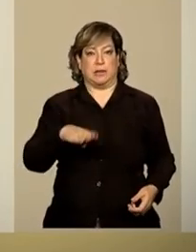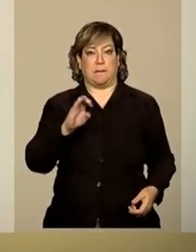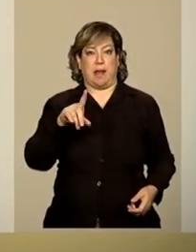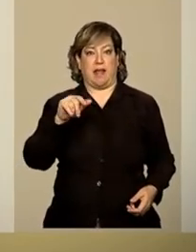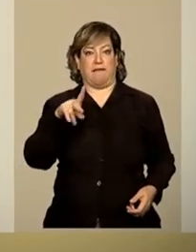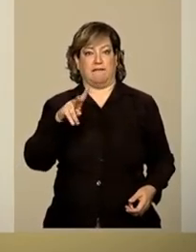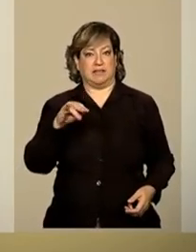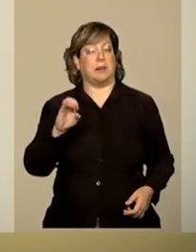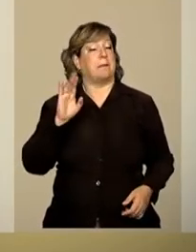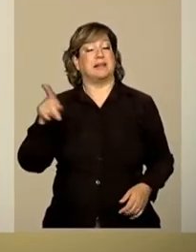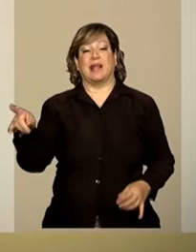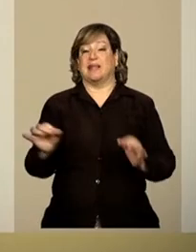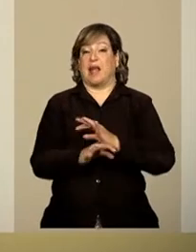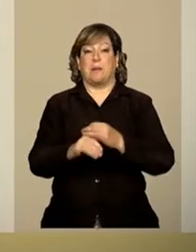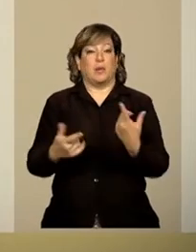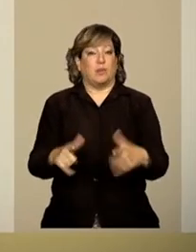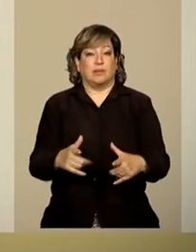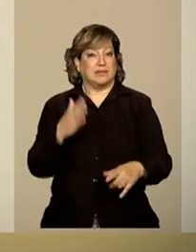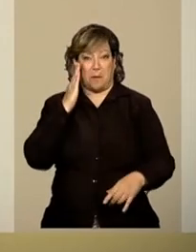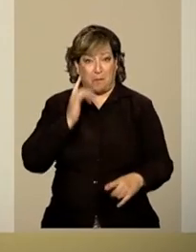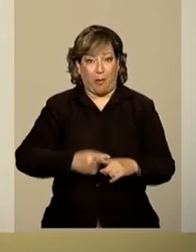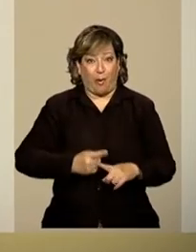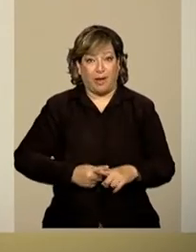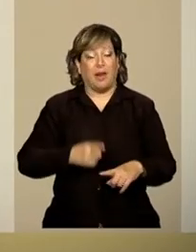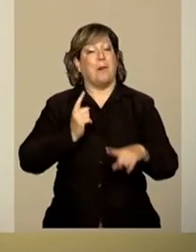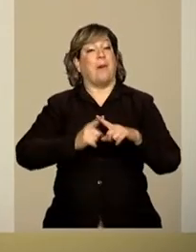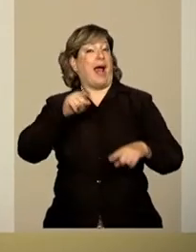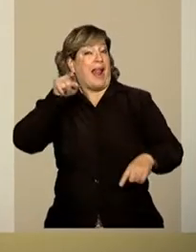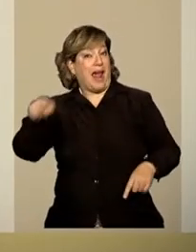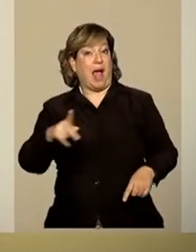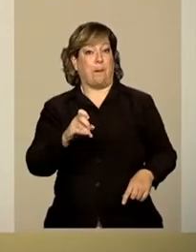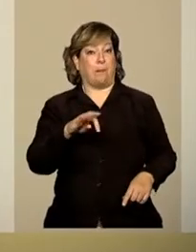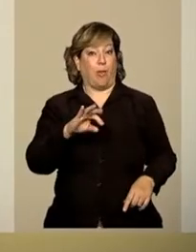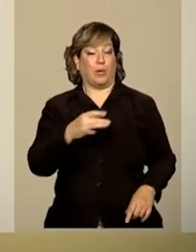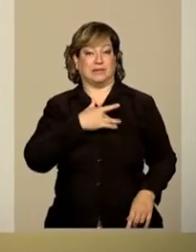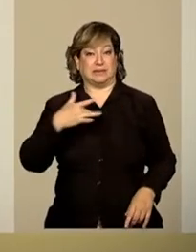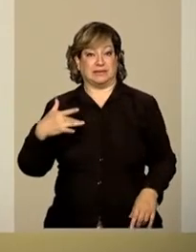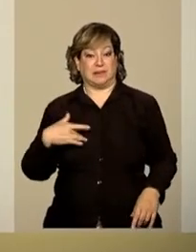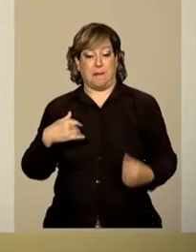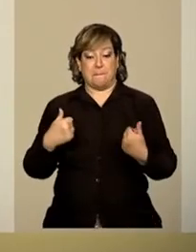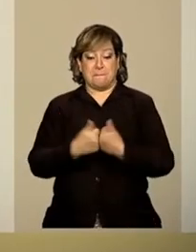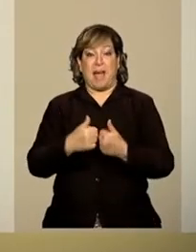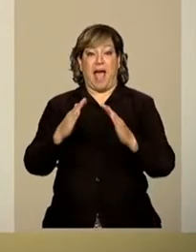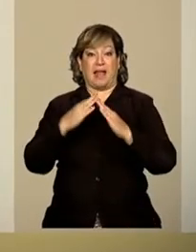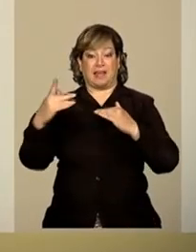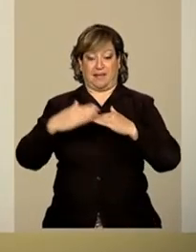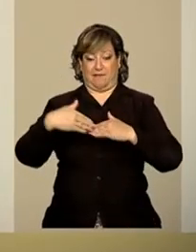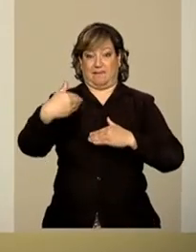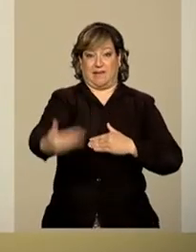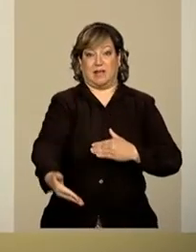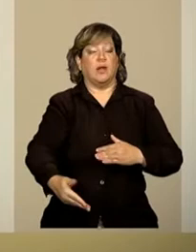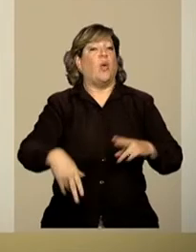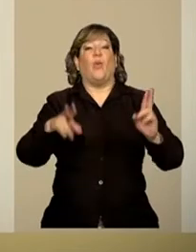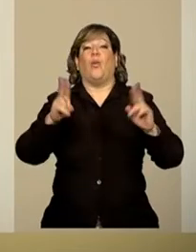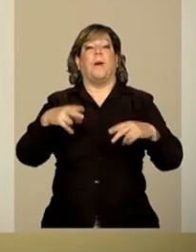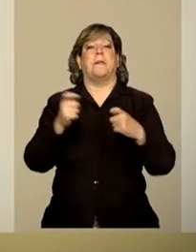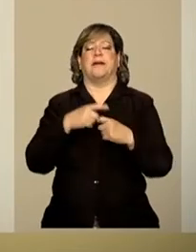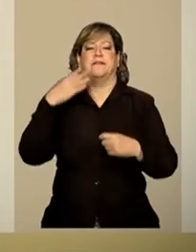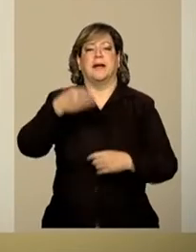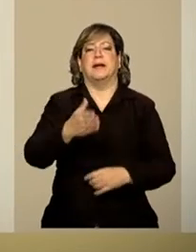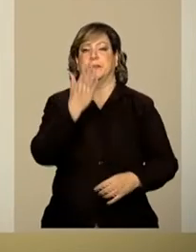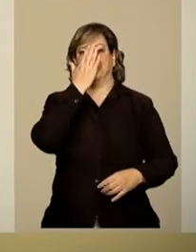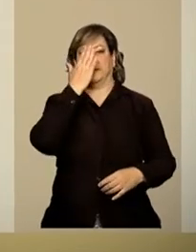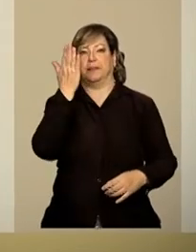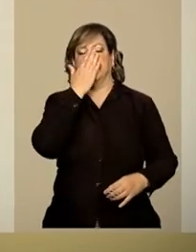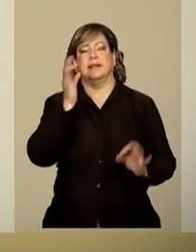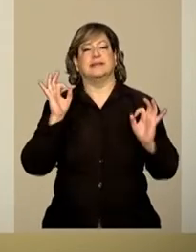diabetes lá sabe porque Luciano porque lá no posto de saúde em frente da casa dela nunca tinha metro